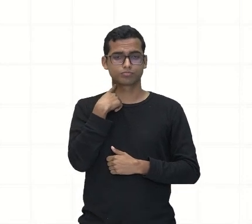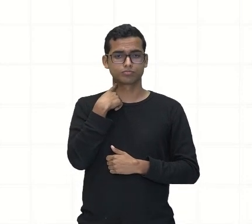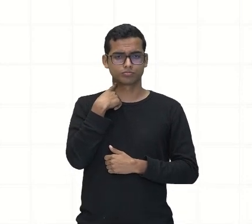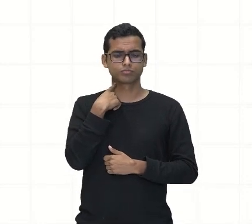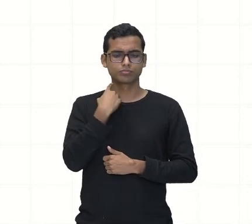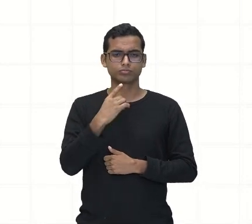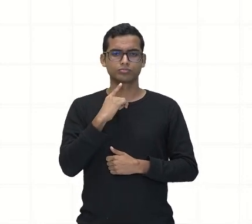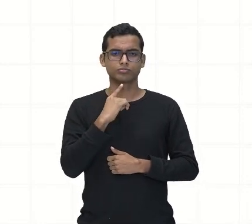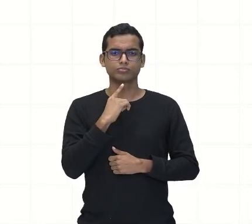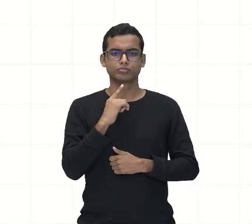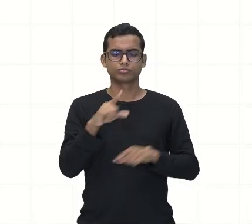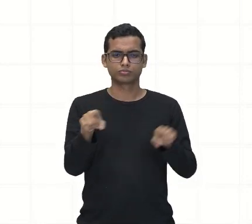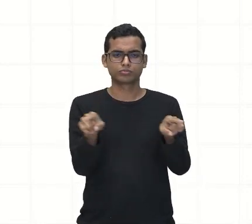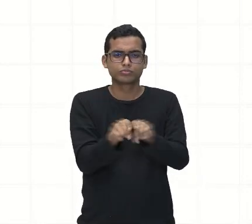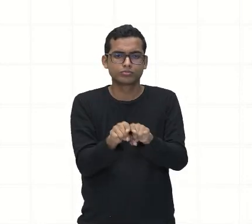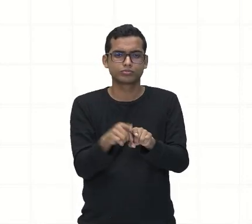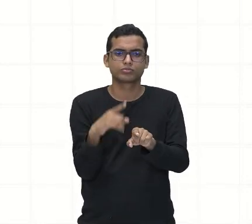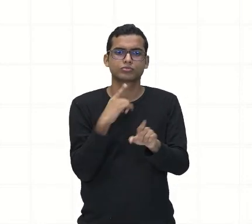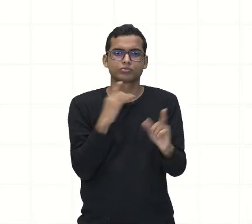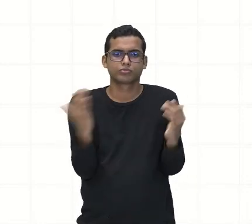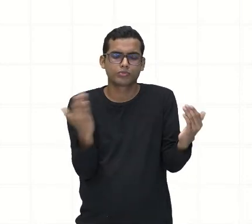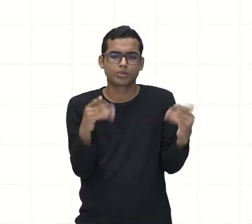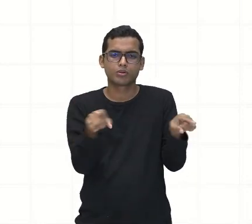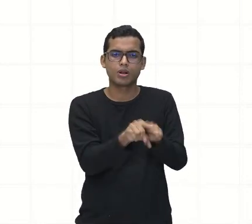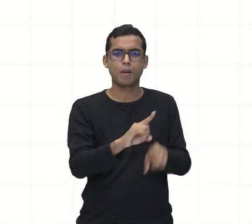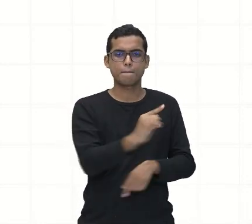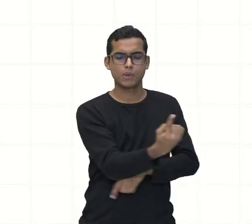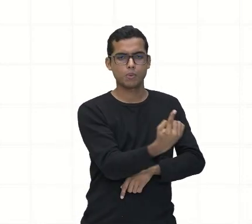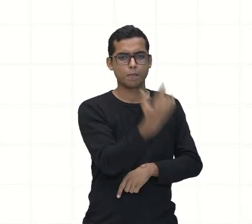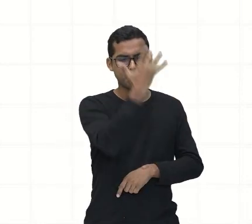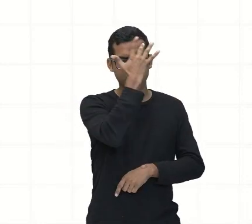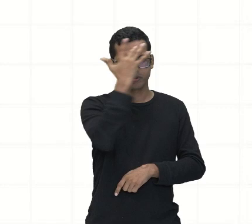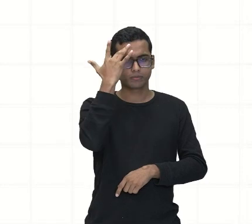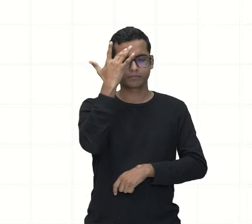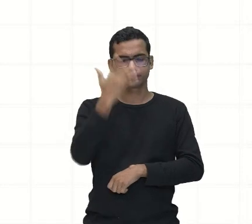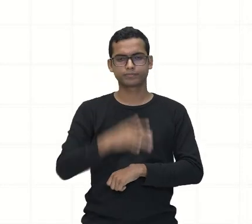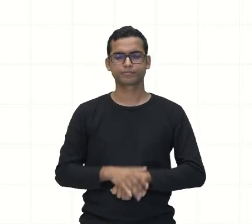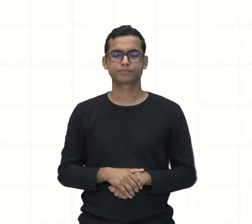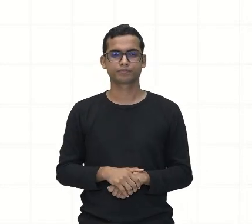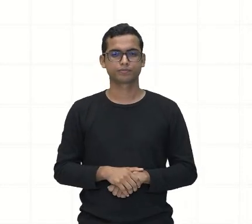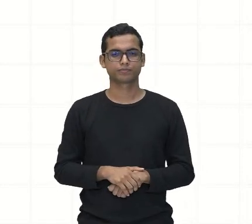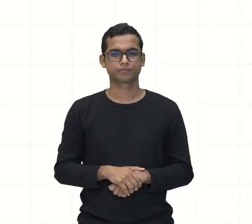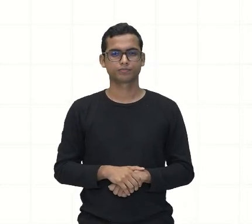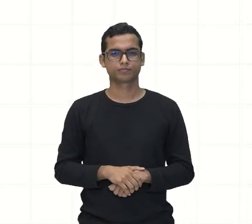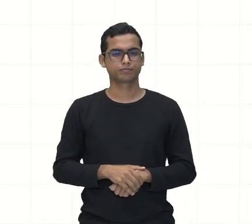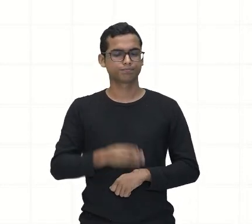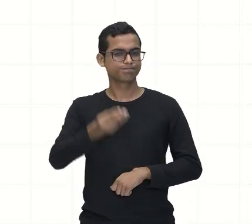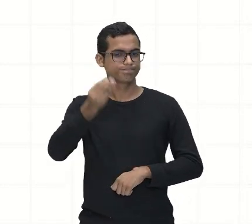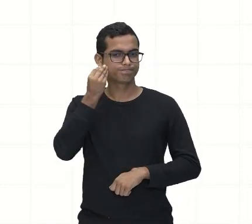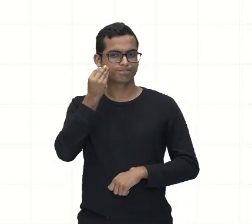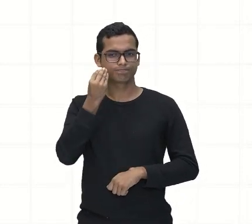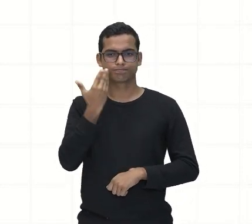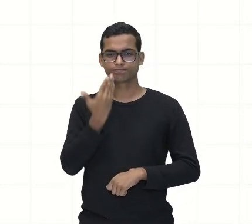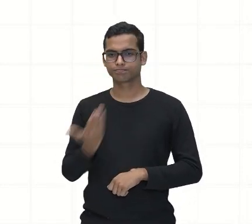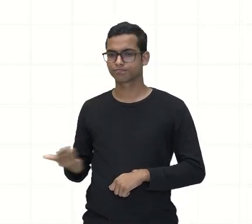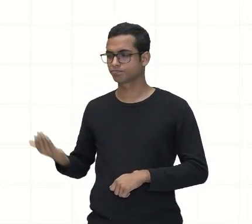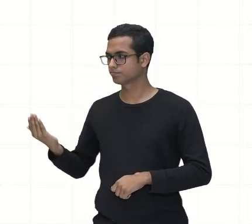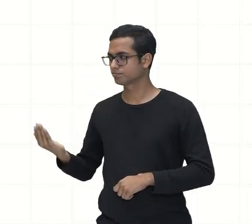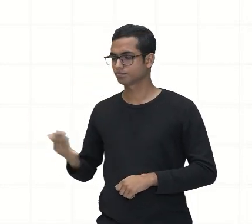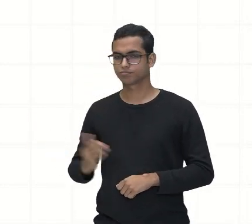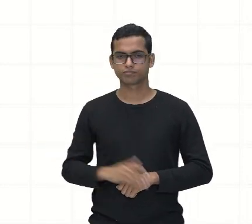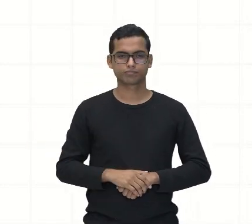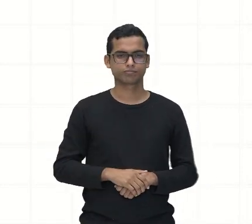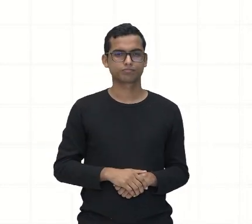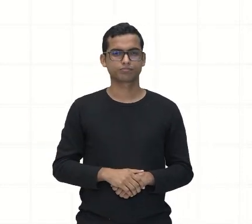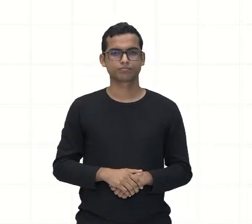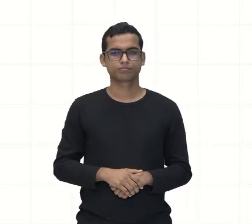habitantes. Então, aqui observando bem agora, observe o seguinte, que a escala aqui,